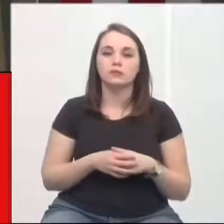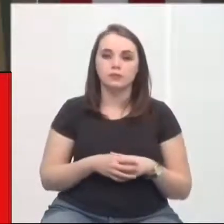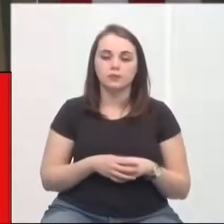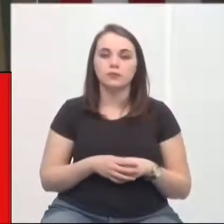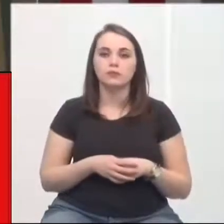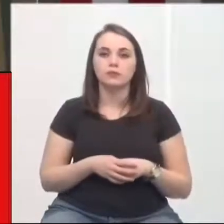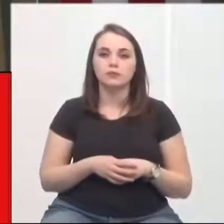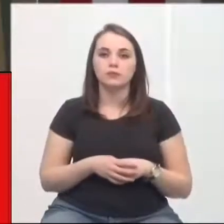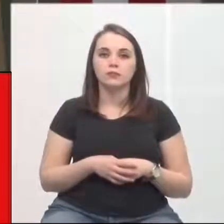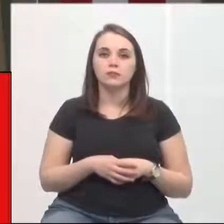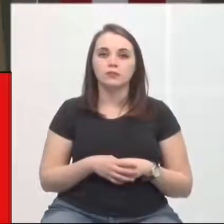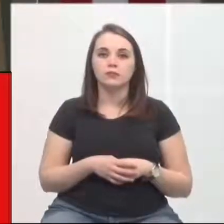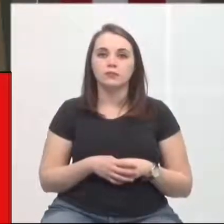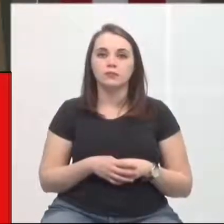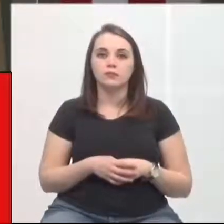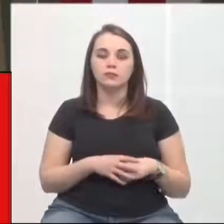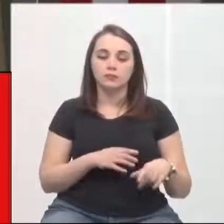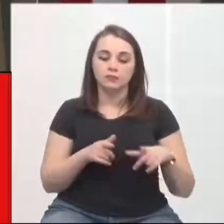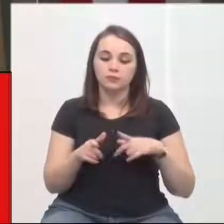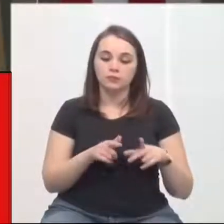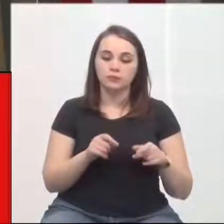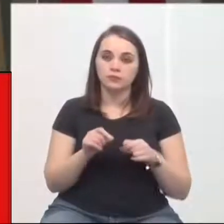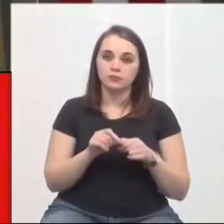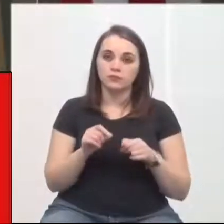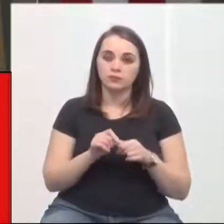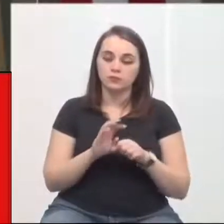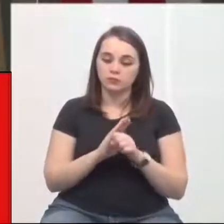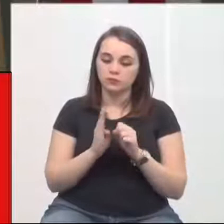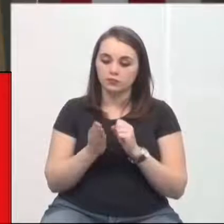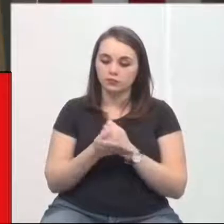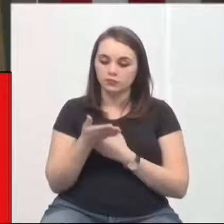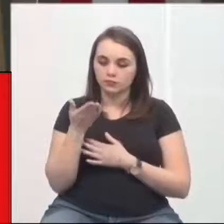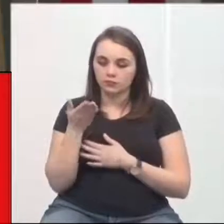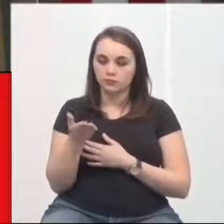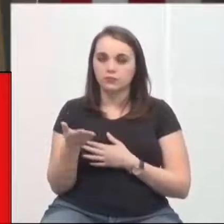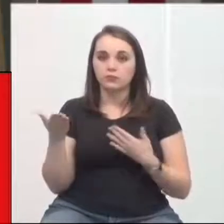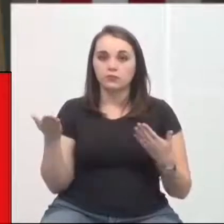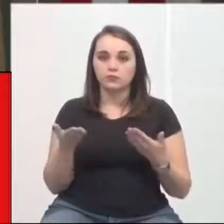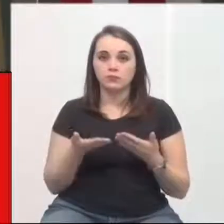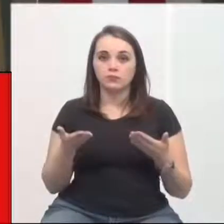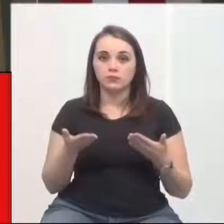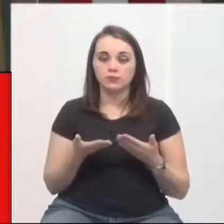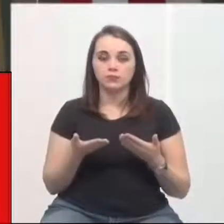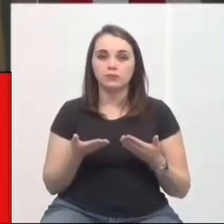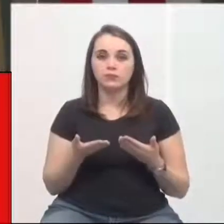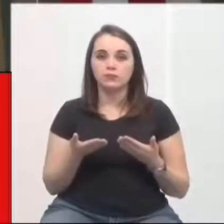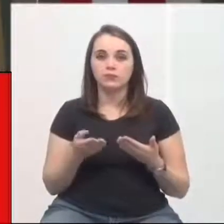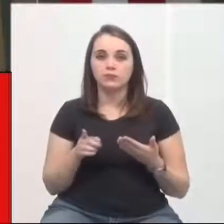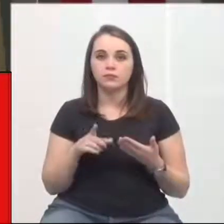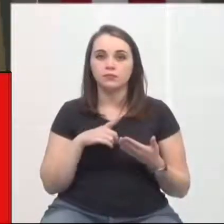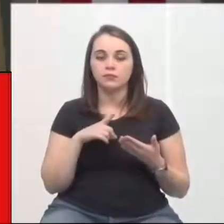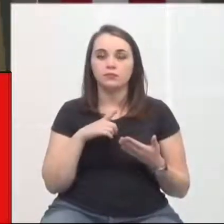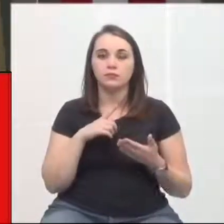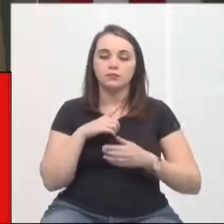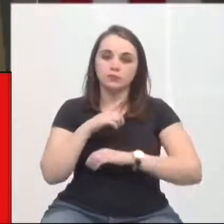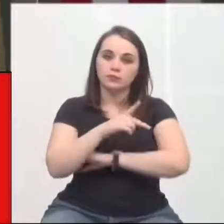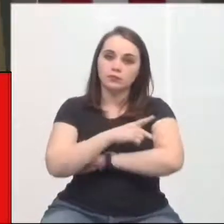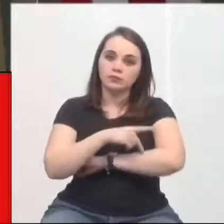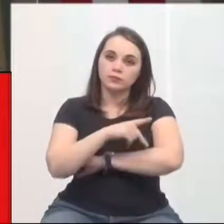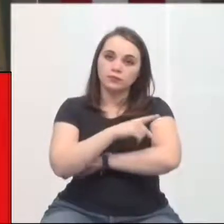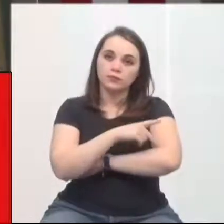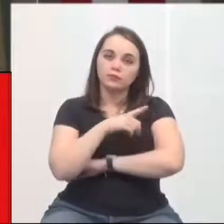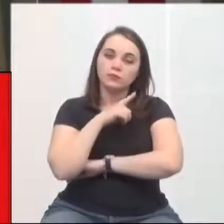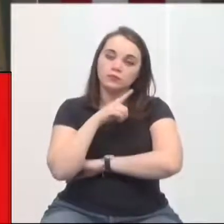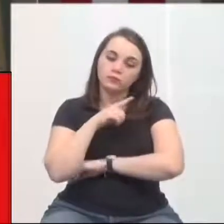obra, pelo trabalho feito naquele bairro Maria Céu. Hoje temos a praça lá, hoje temos